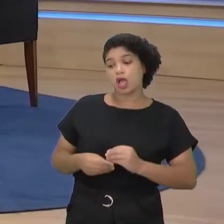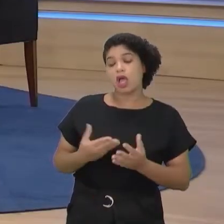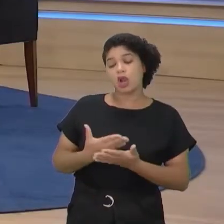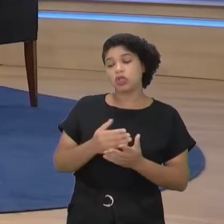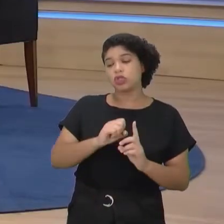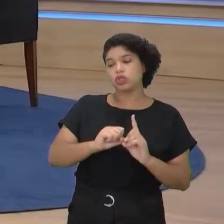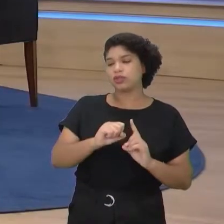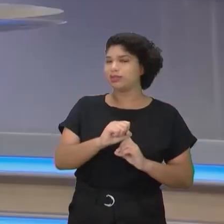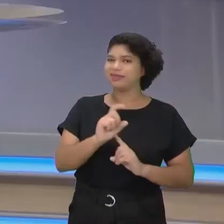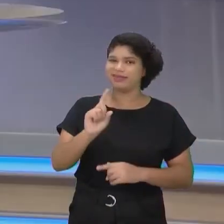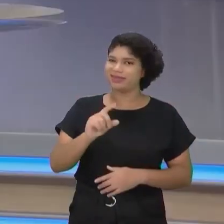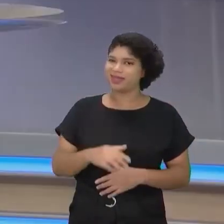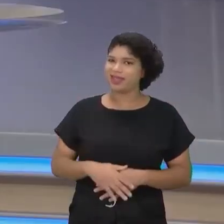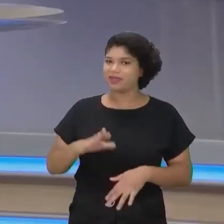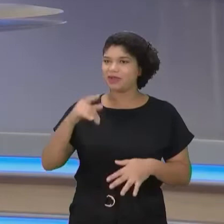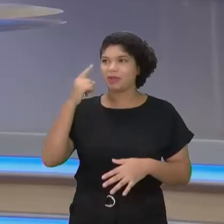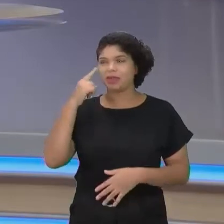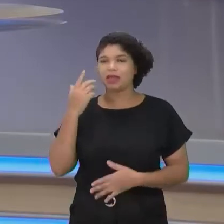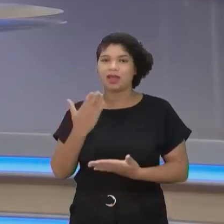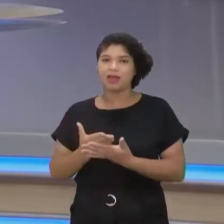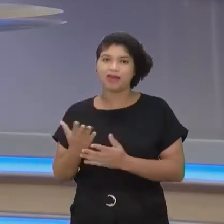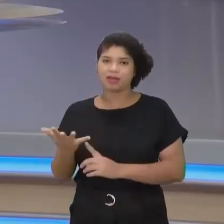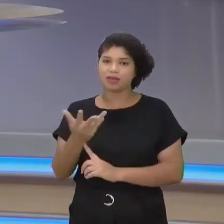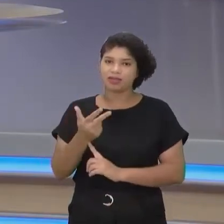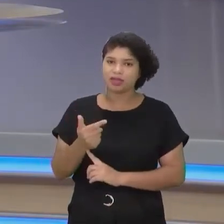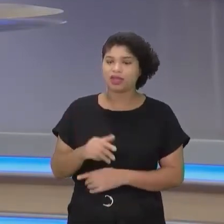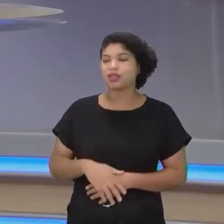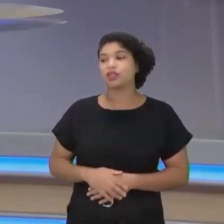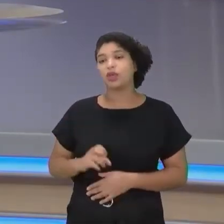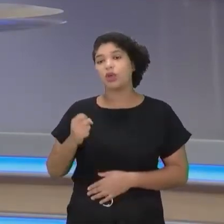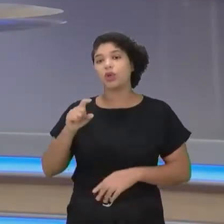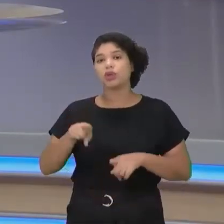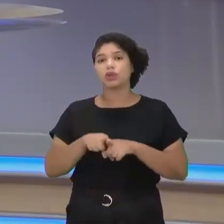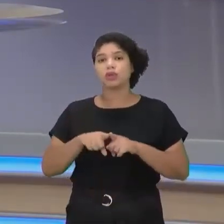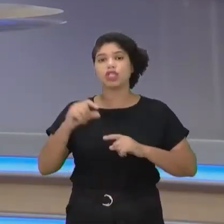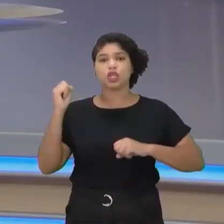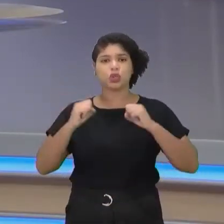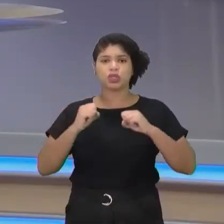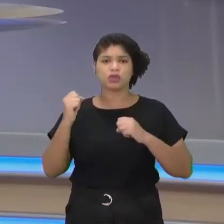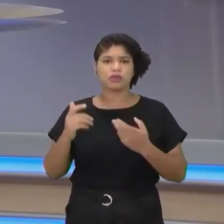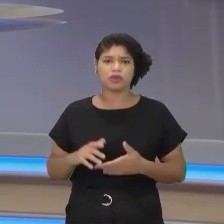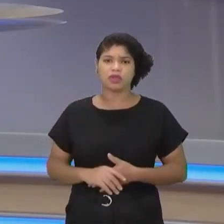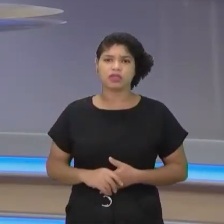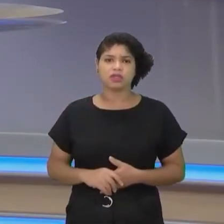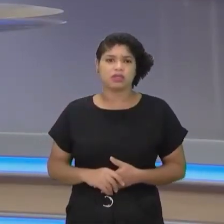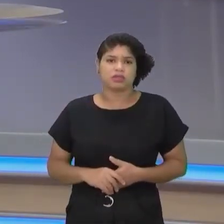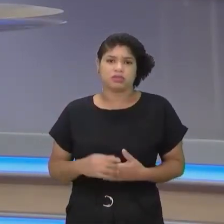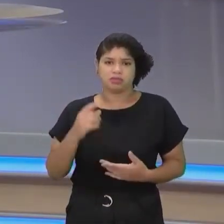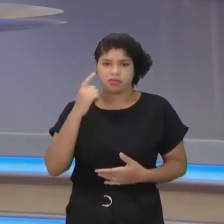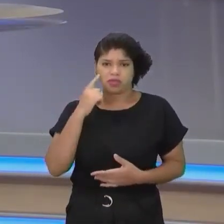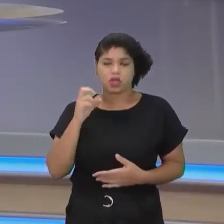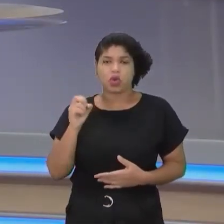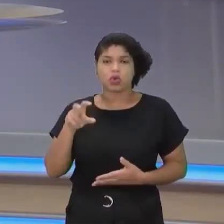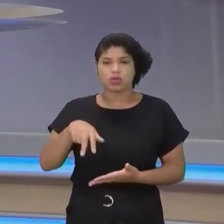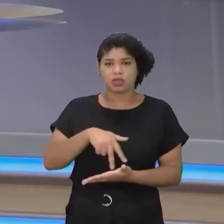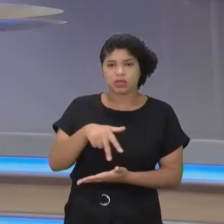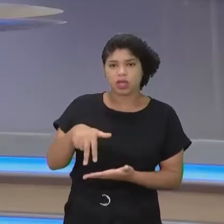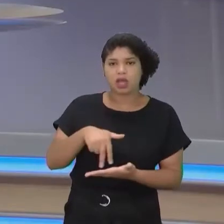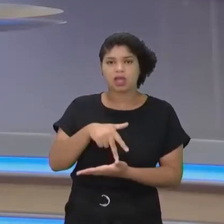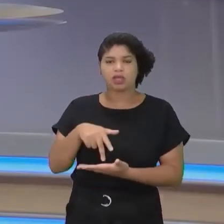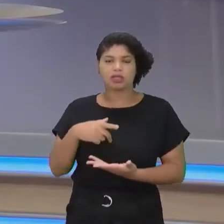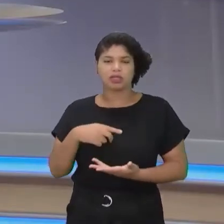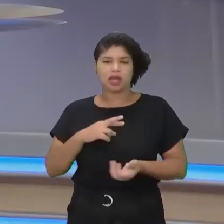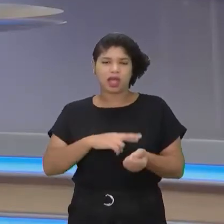Provavelmente você pensaria numa aula de arte ou até de educação física, né? Quando você tem danças, você tem